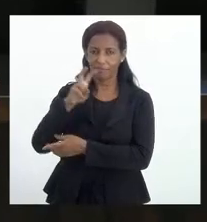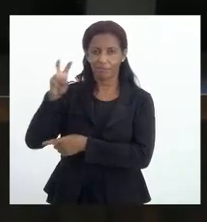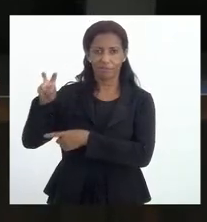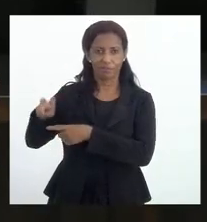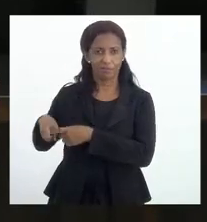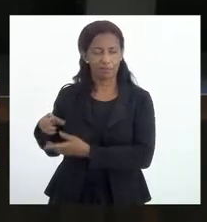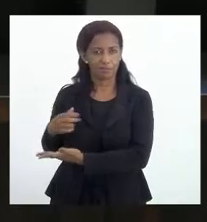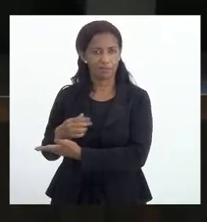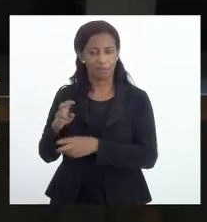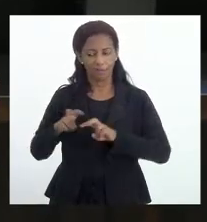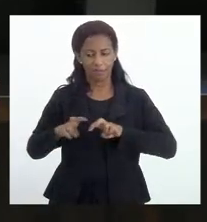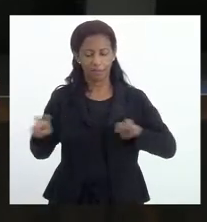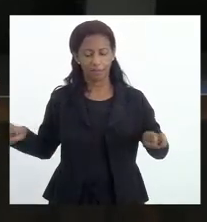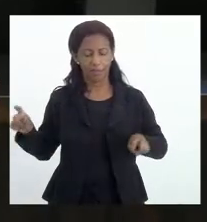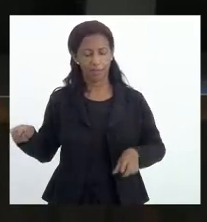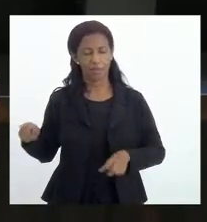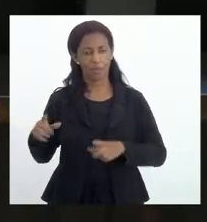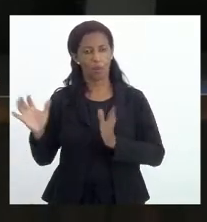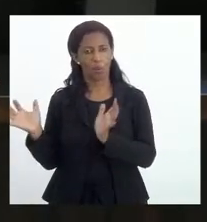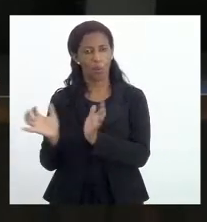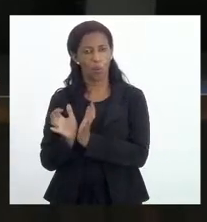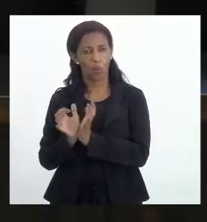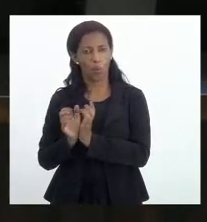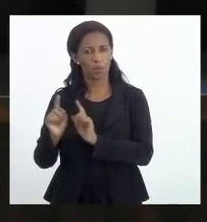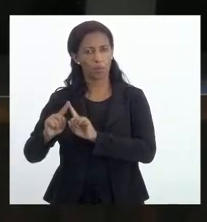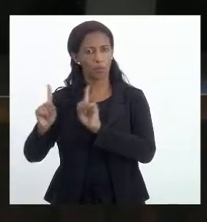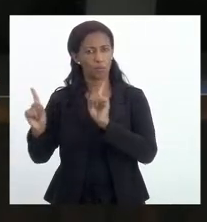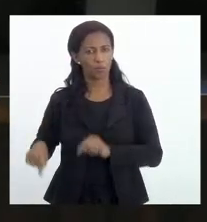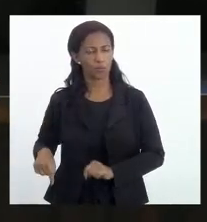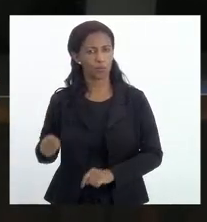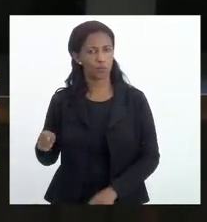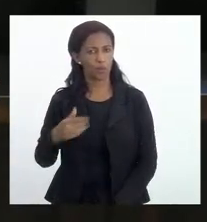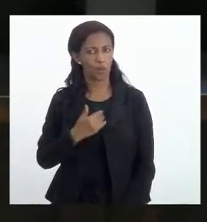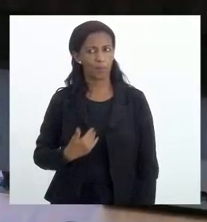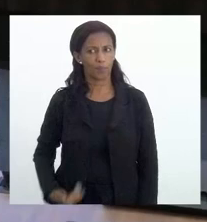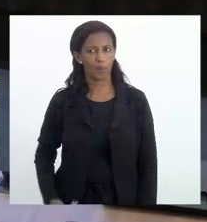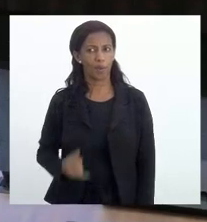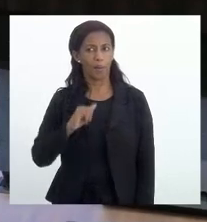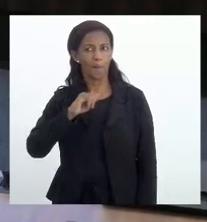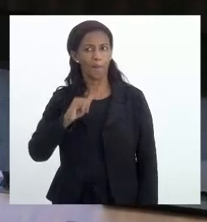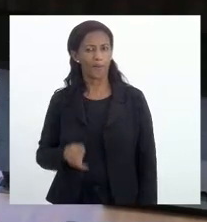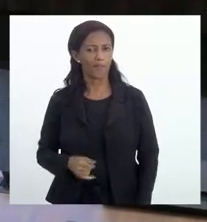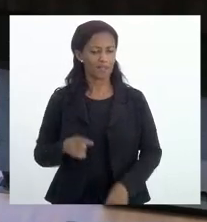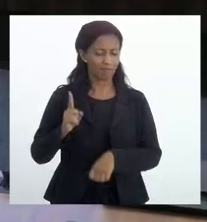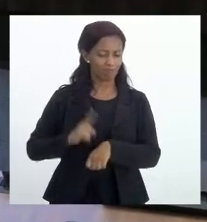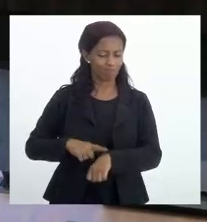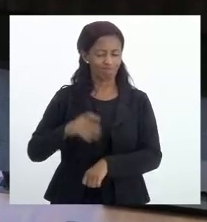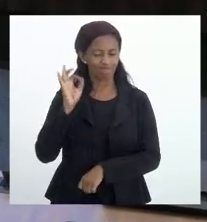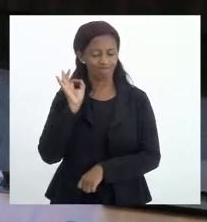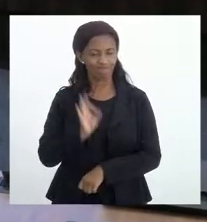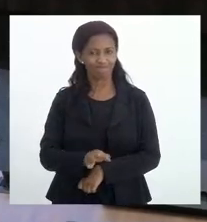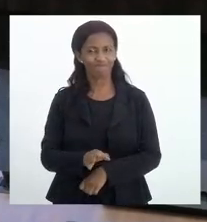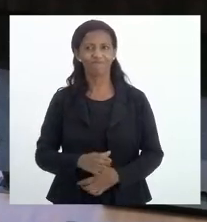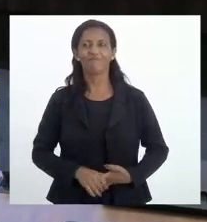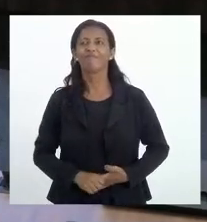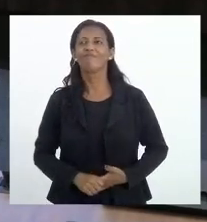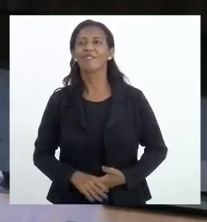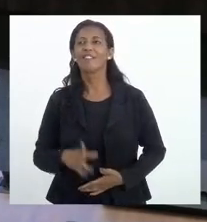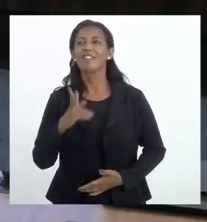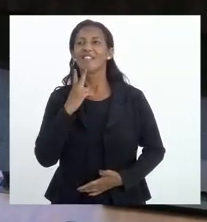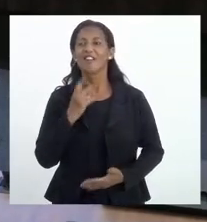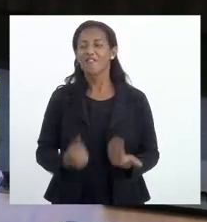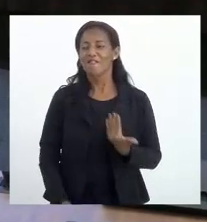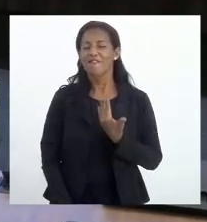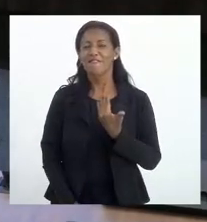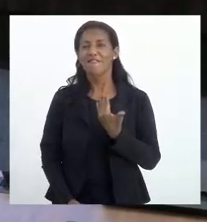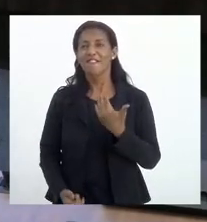dos Funcionários Públicos. Aqui a minha... Só aproveita aqui um momento oportuno, deputado Rodrigo Amorim. Só vai ficar à